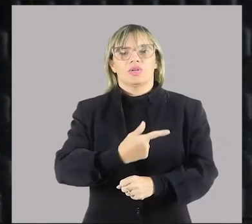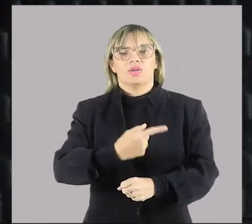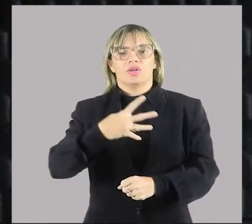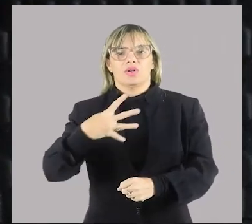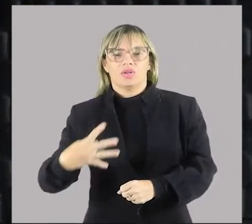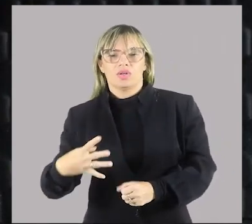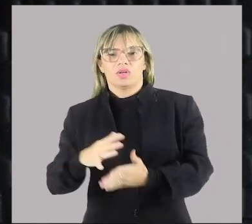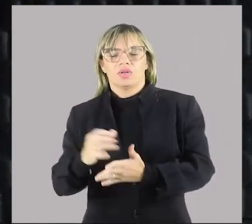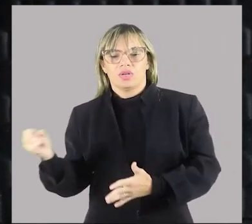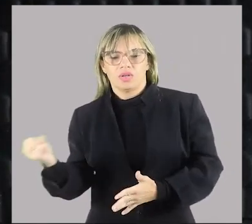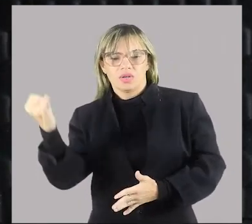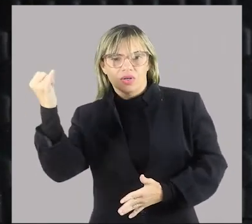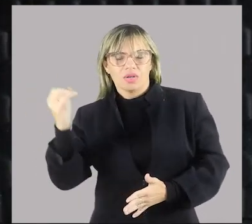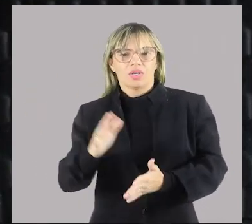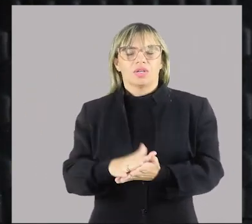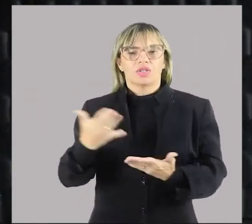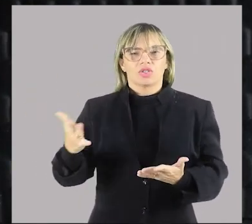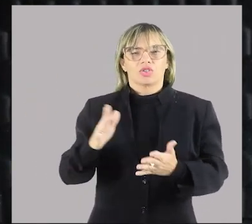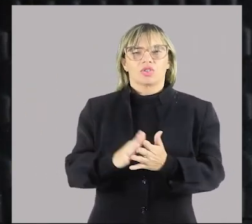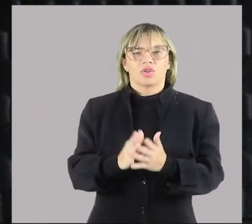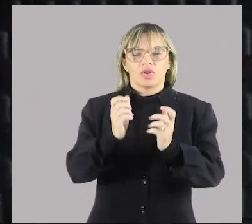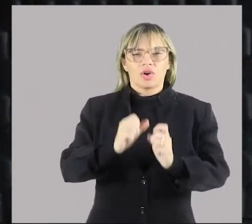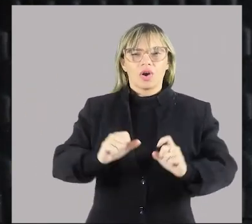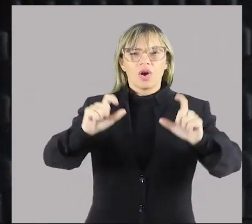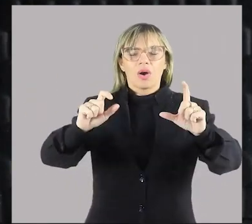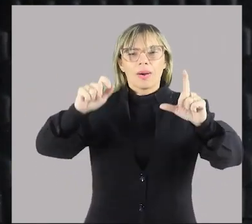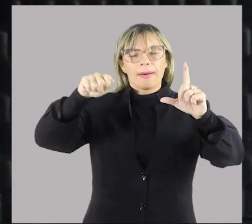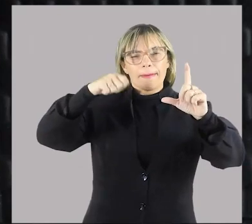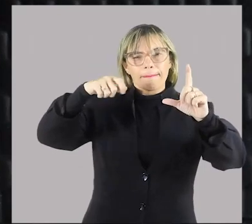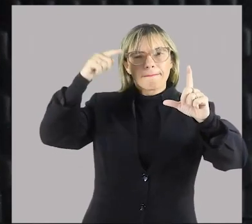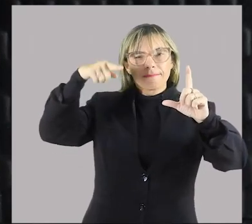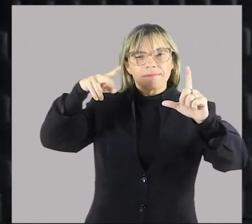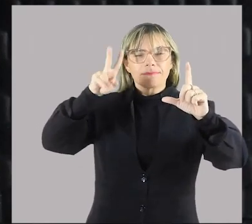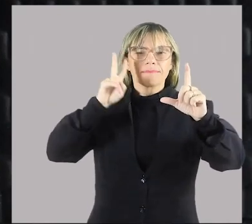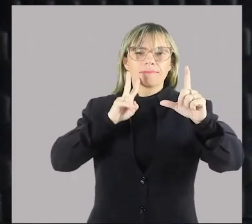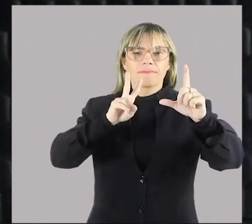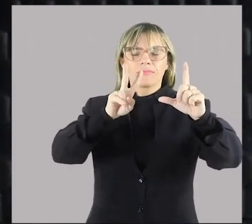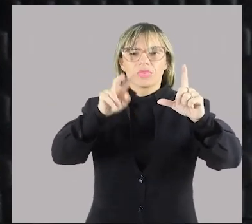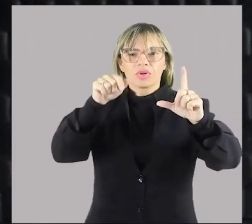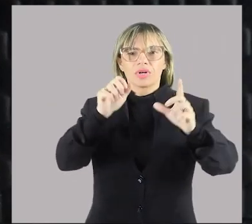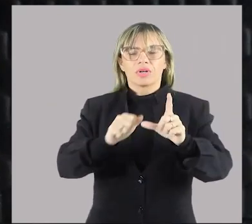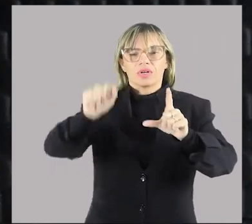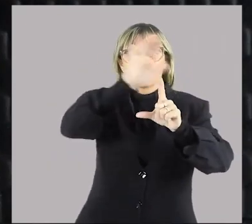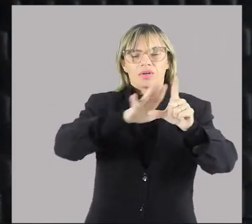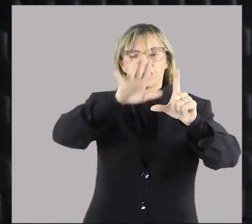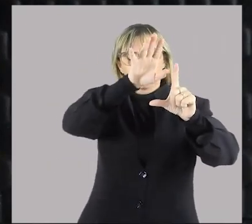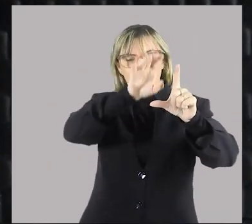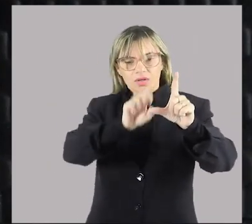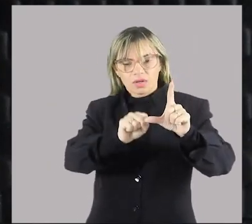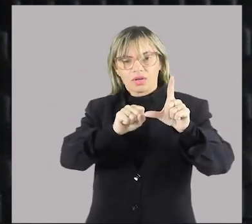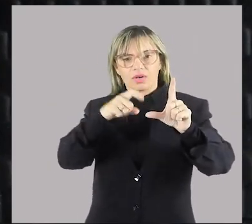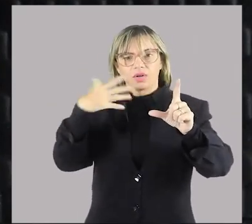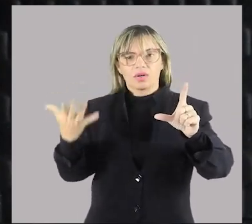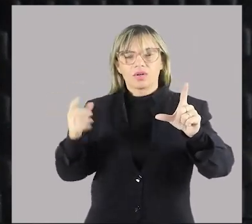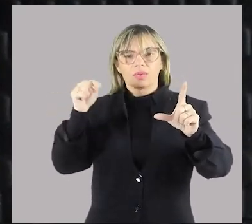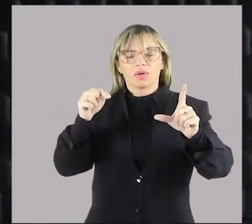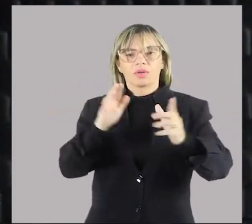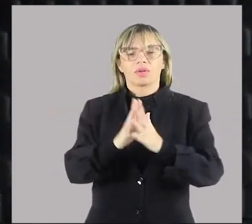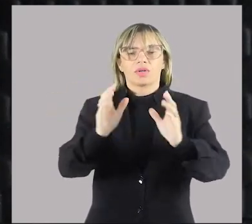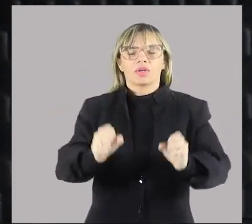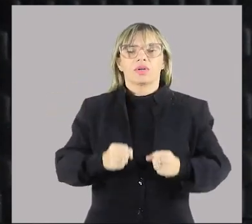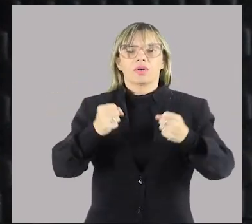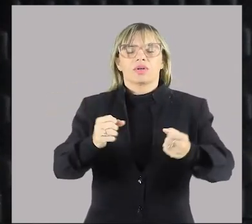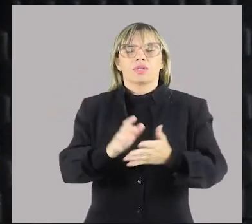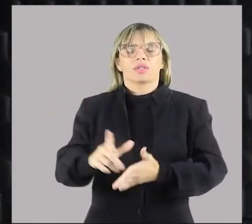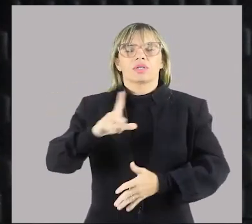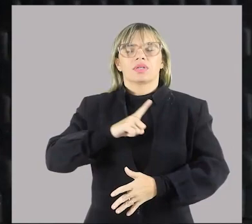importante que, além de assistir às aulas, que você vá lá no QR Code, baixe lá o QR Code, para que você possa